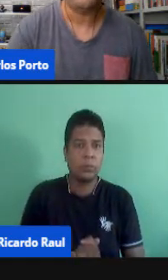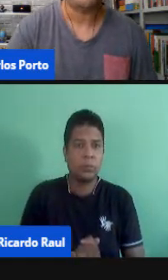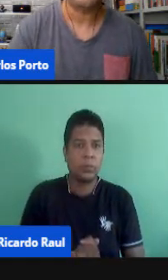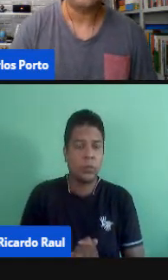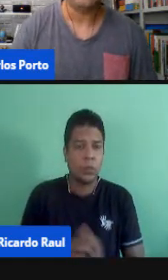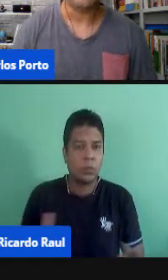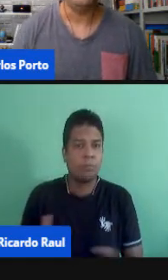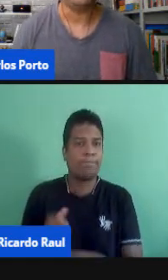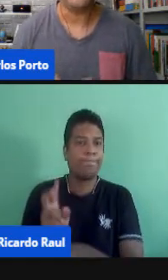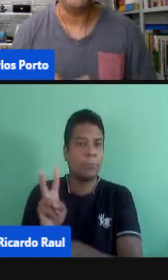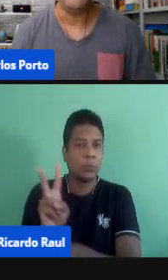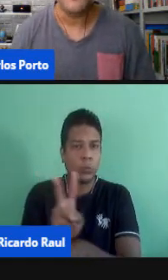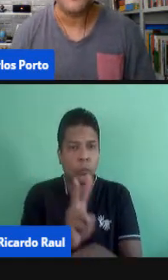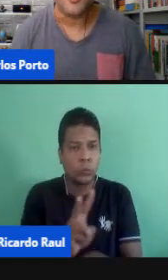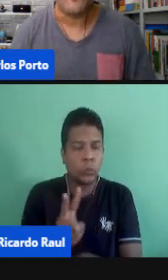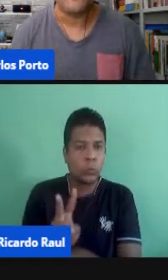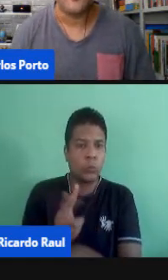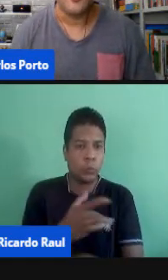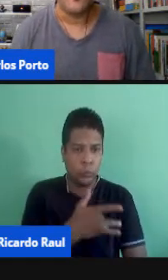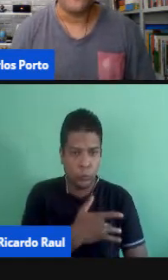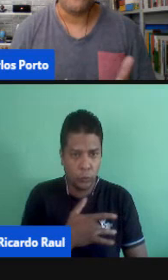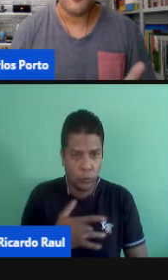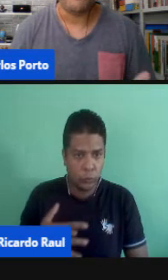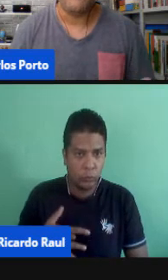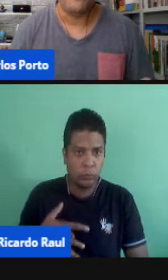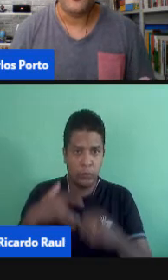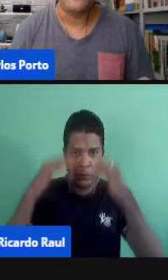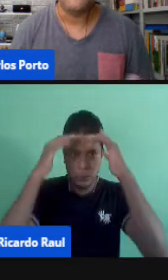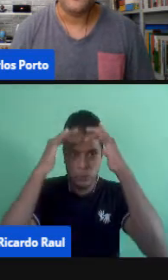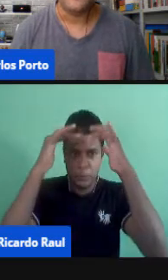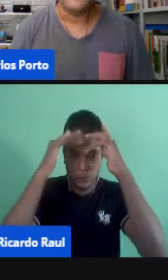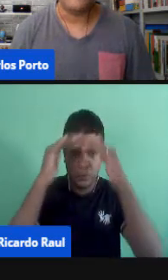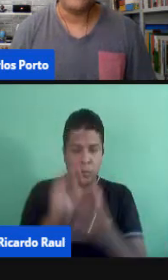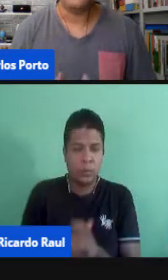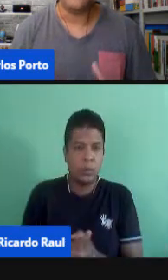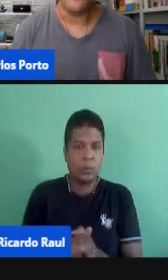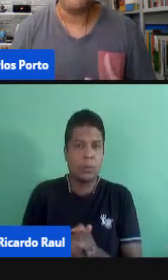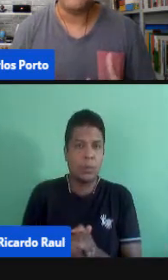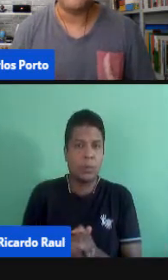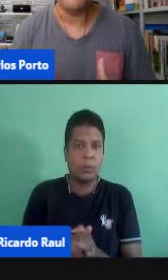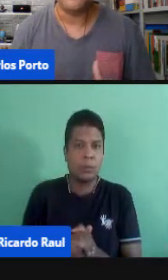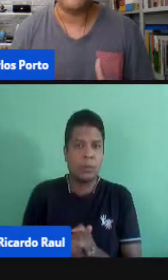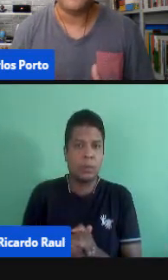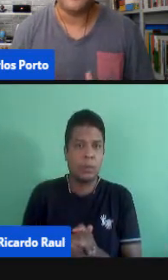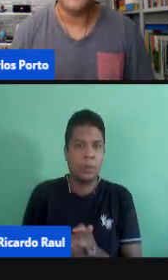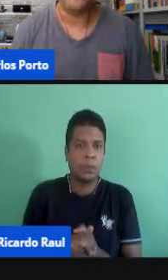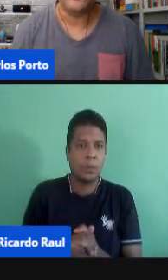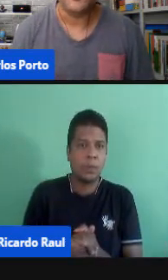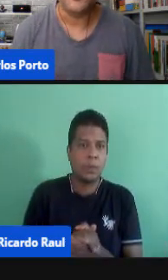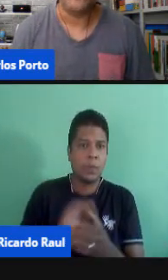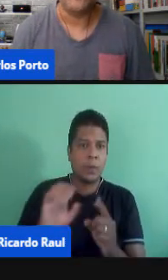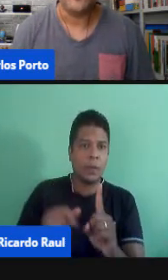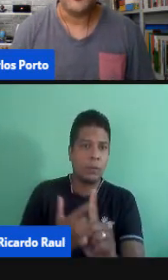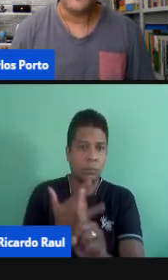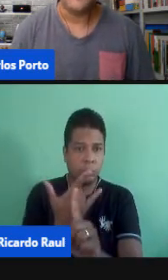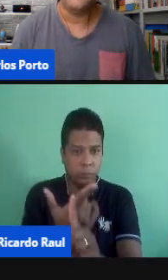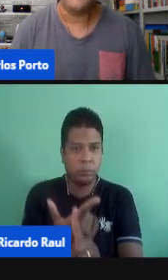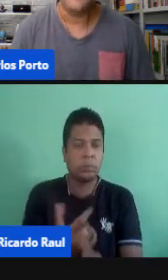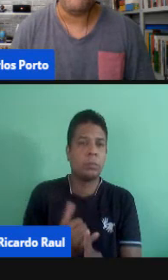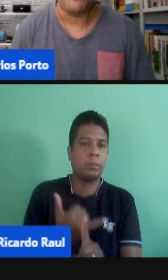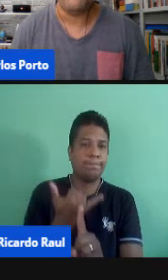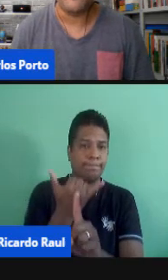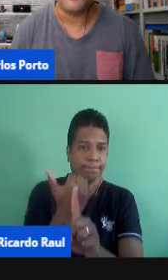autocuidado e a saúde mental. Combate bullying, né? Constrói pensamentos analítico e crítico